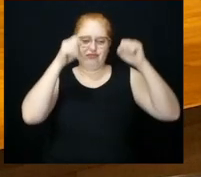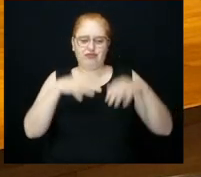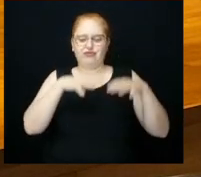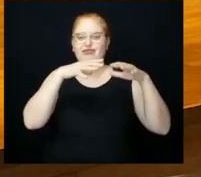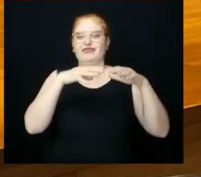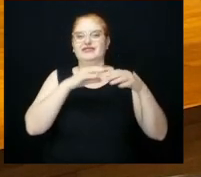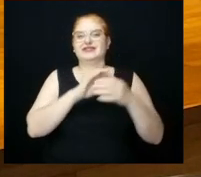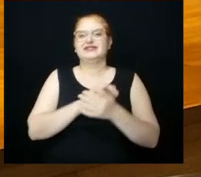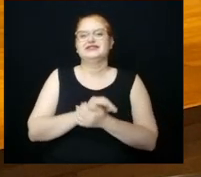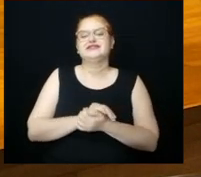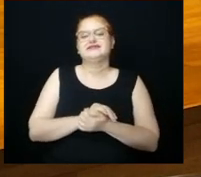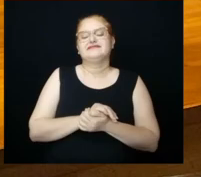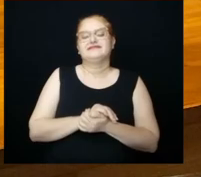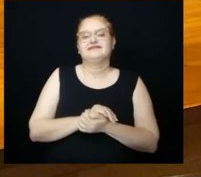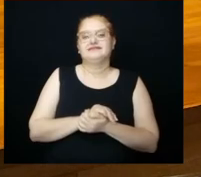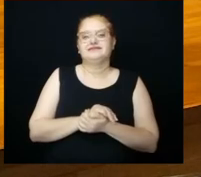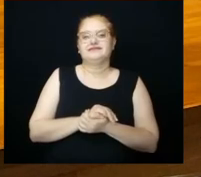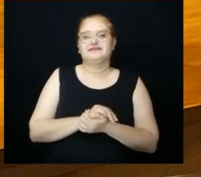aqui.